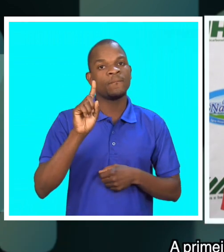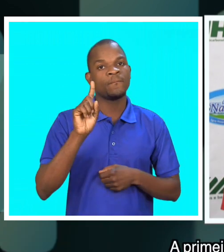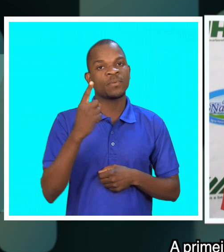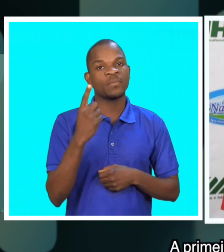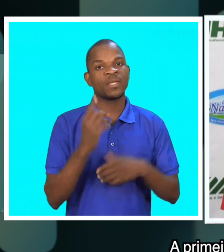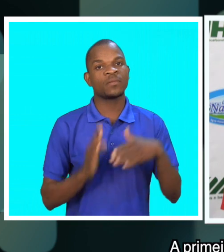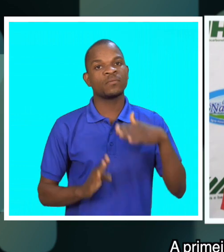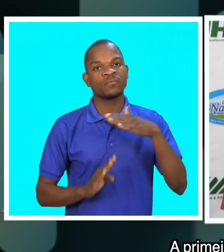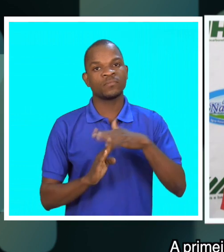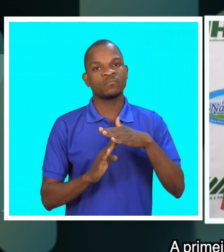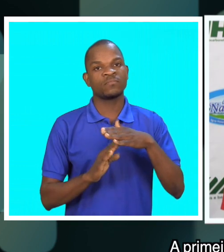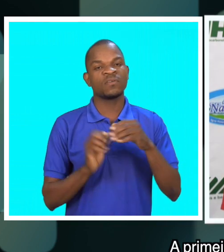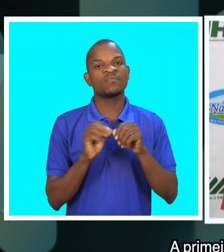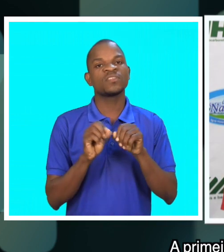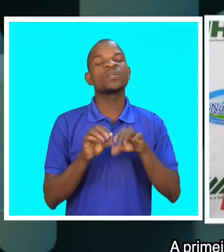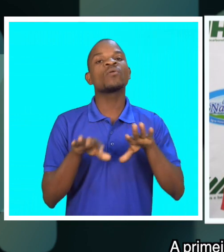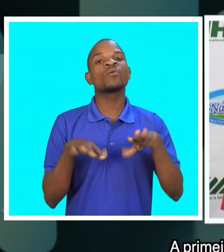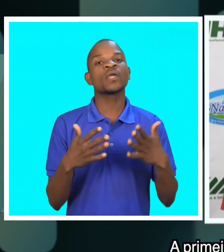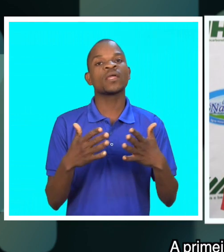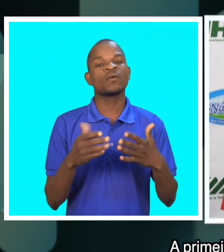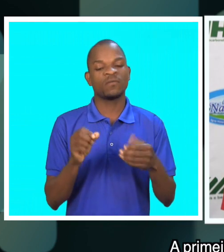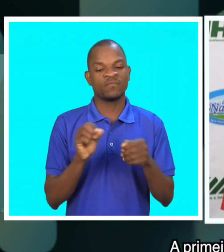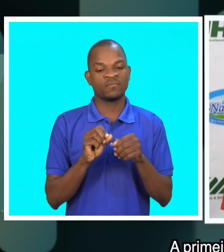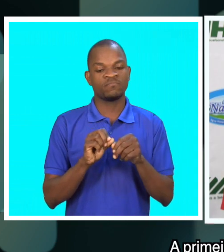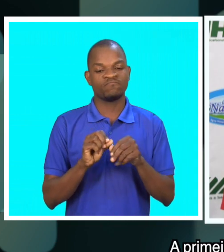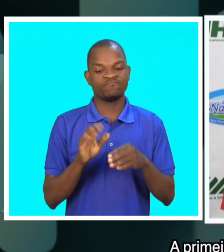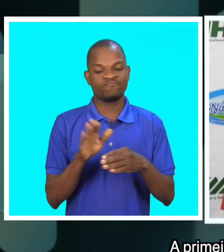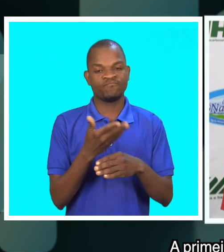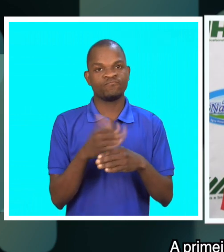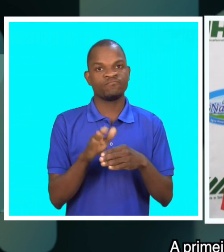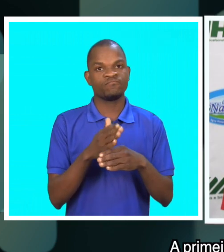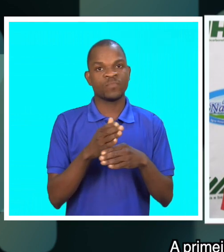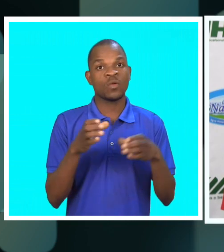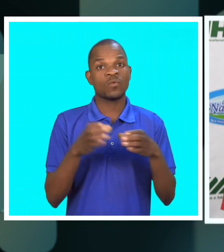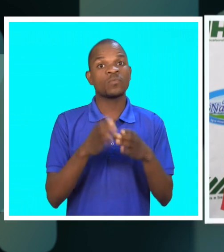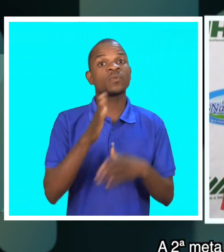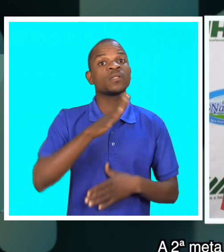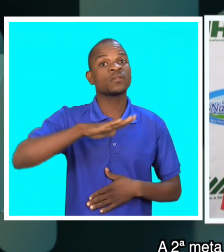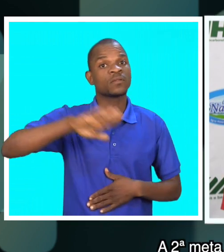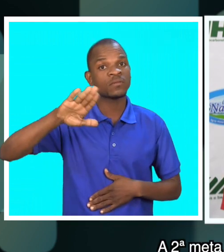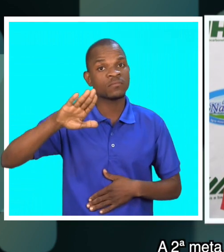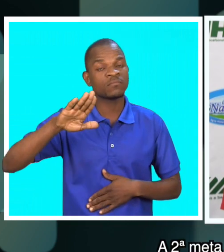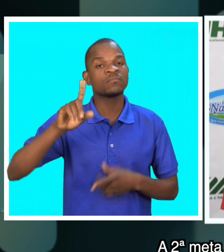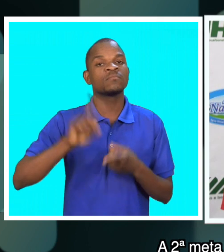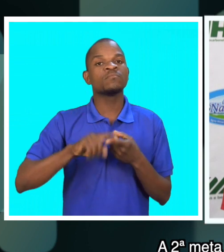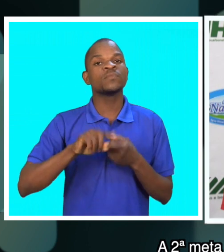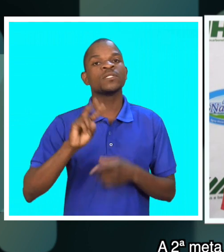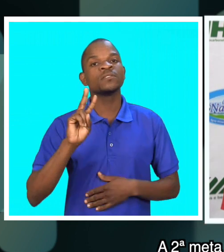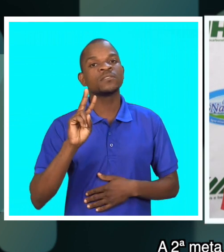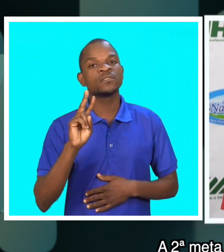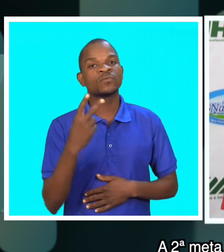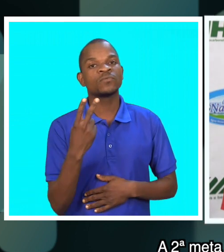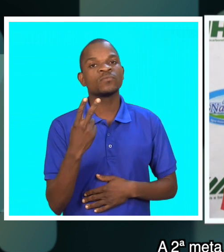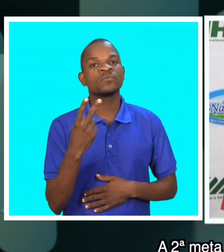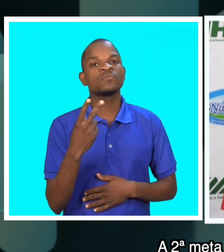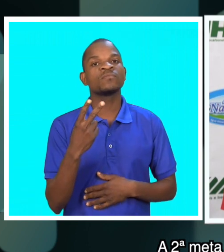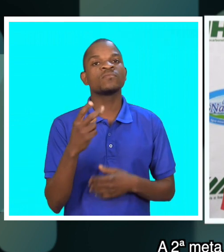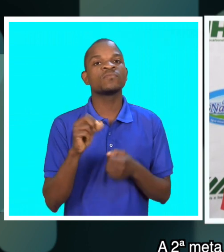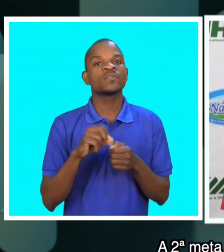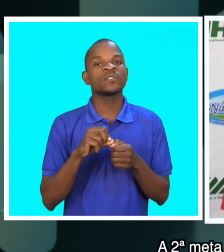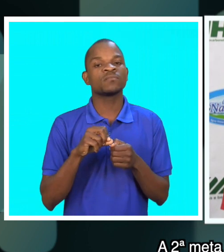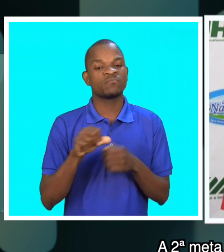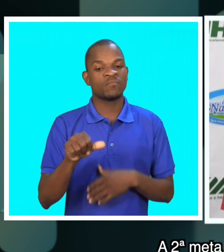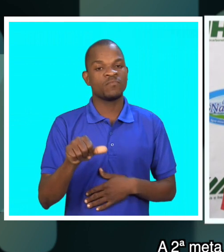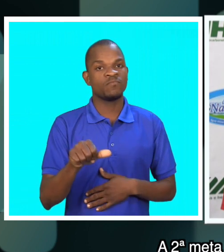A meta primeira foi renovar a nossa seleção nacional. A segunda meta foi